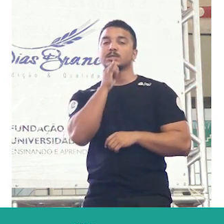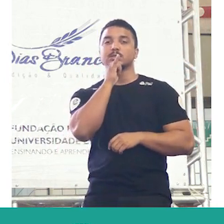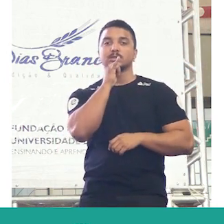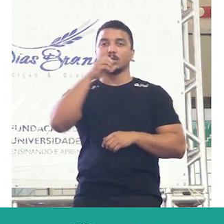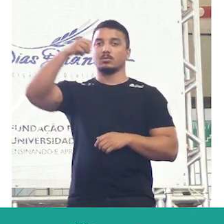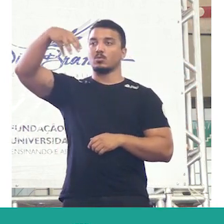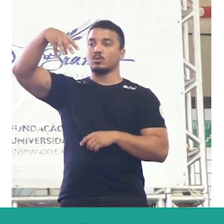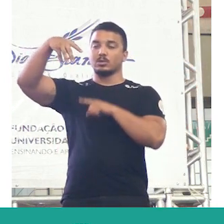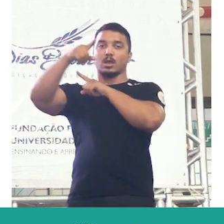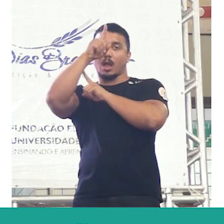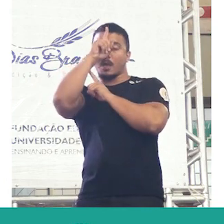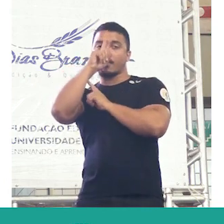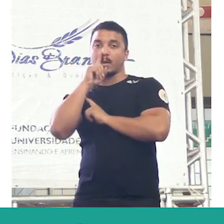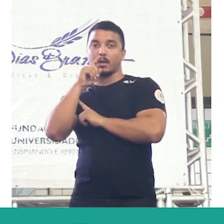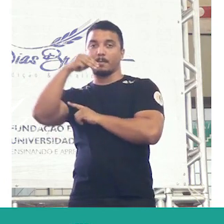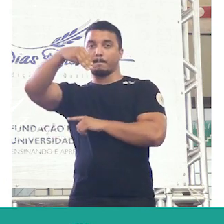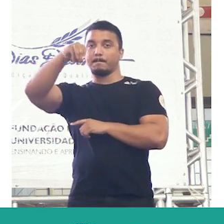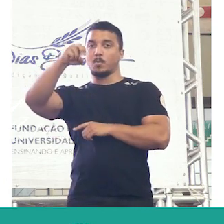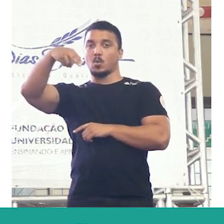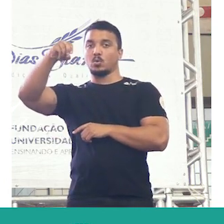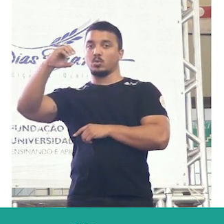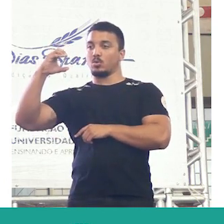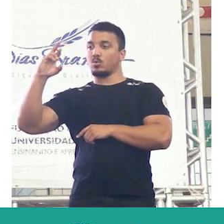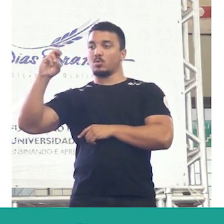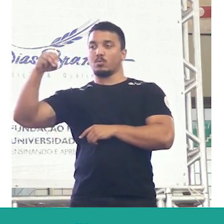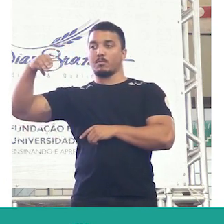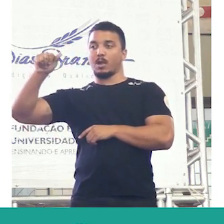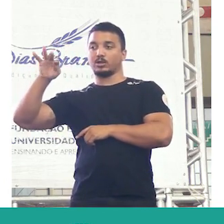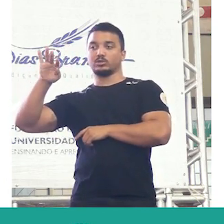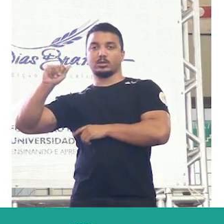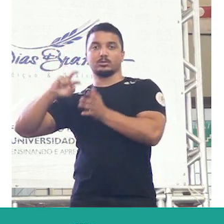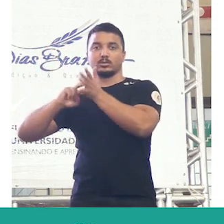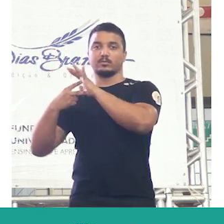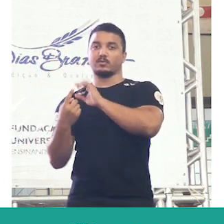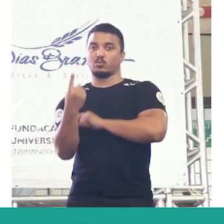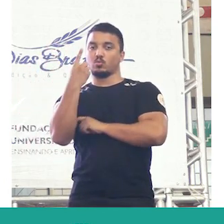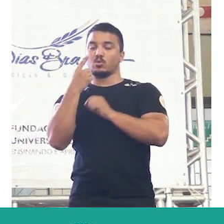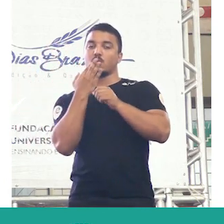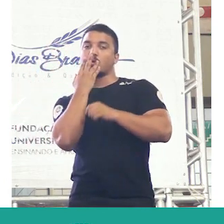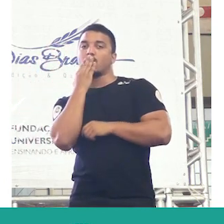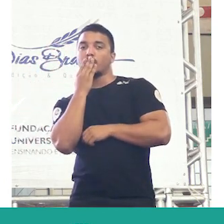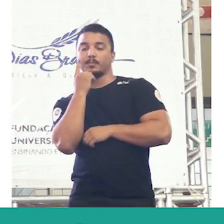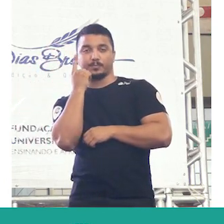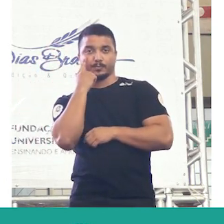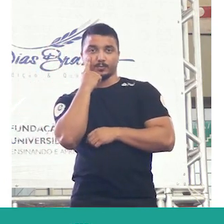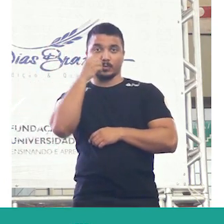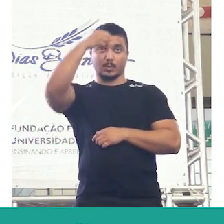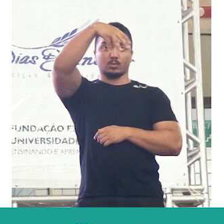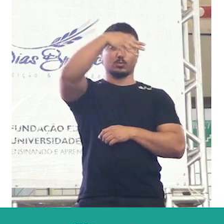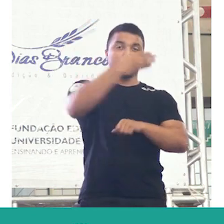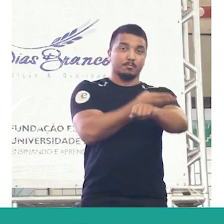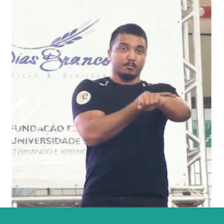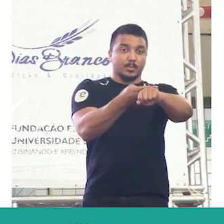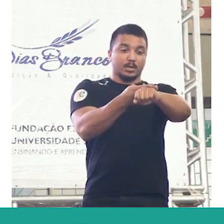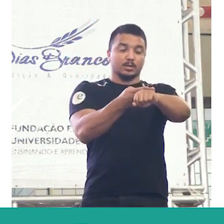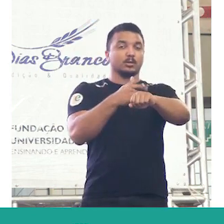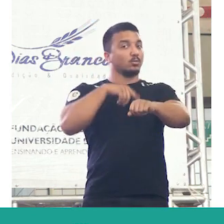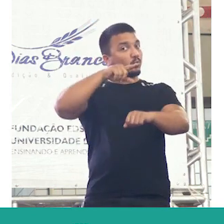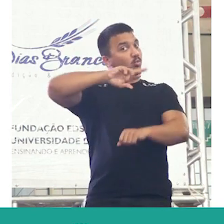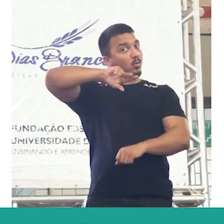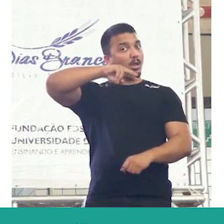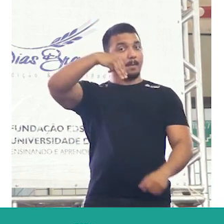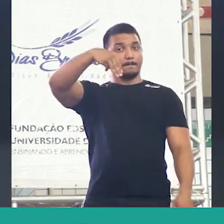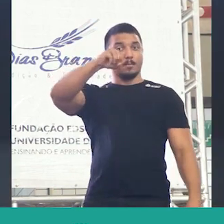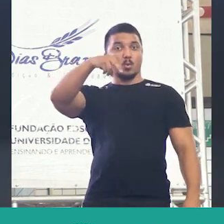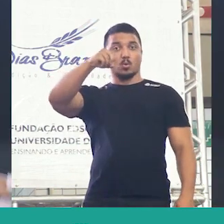Uma luz amarela, monocromática, só tem amarelo. A luz branca não é